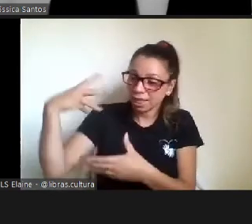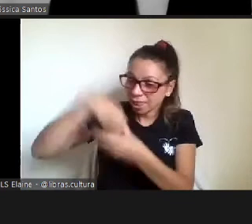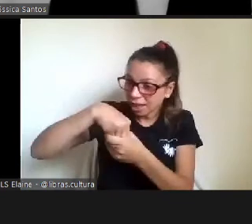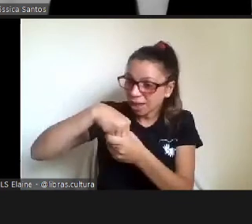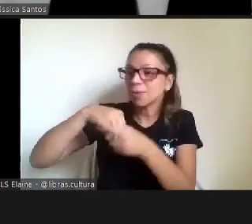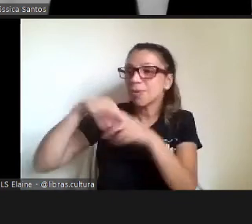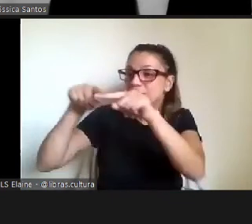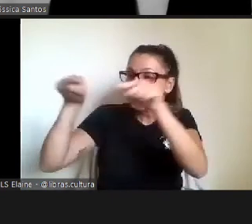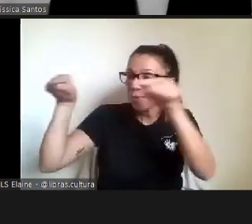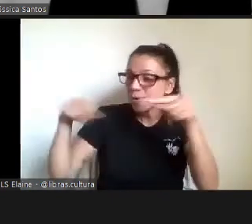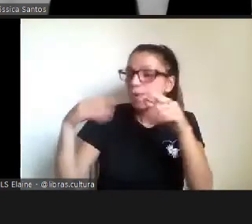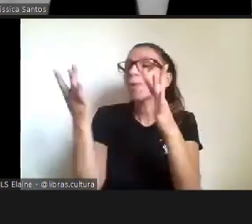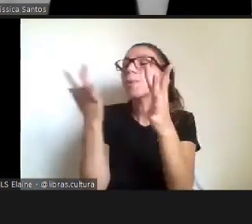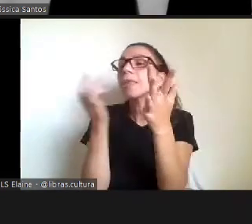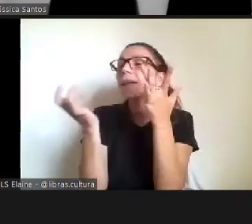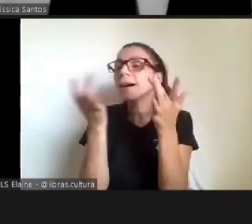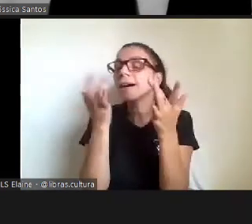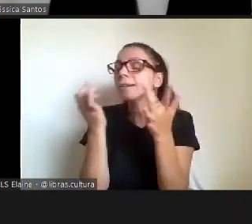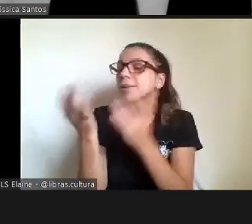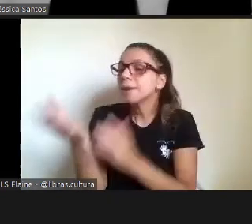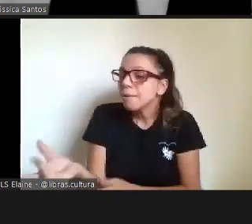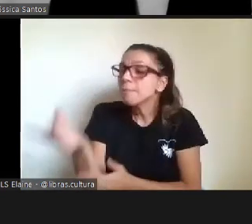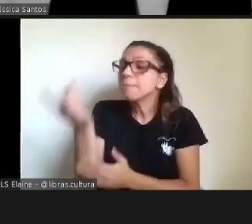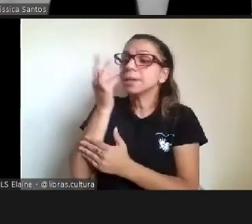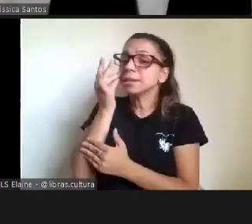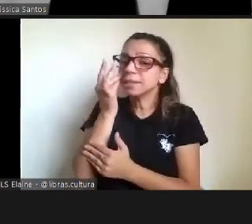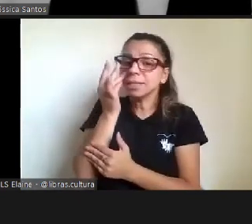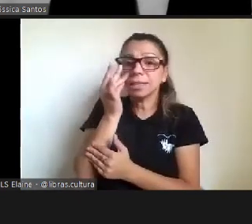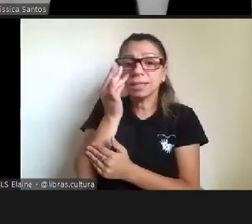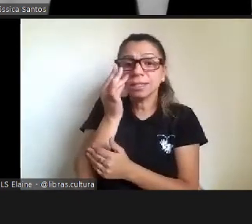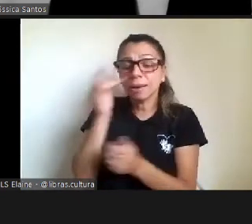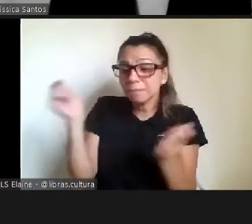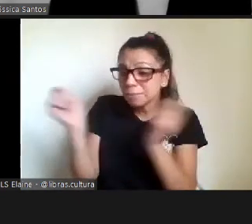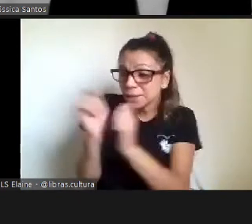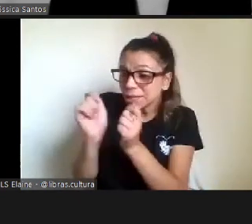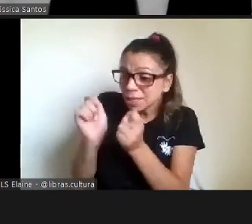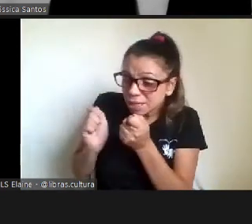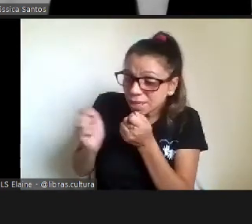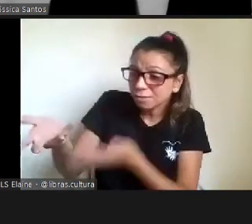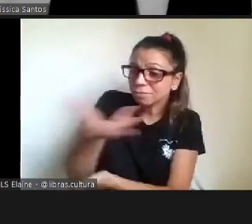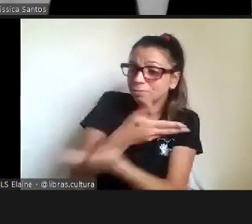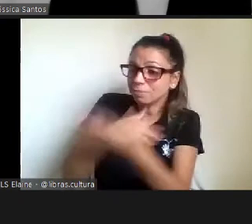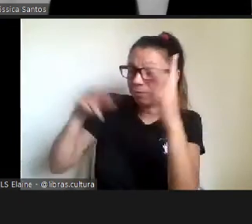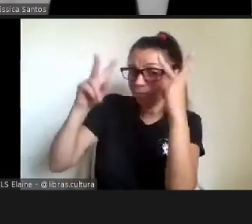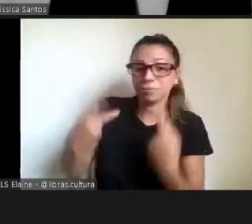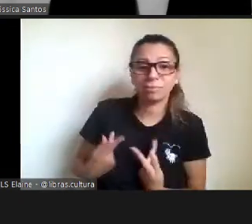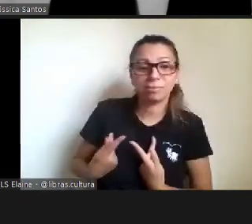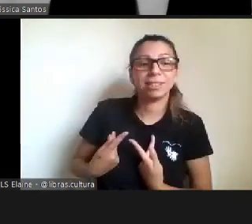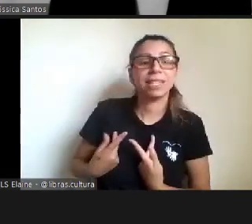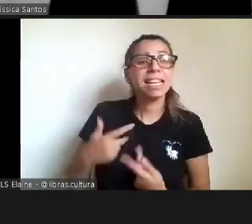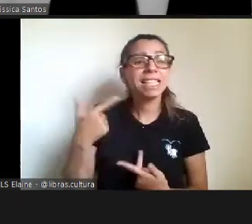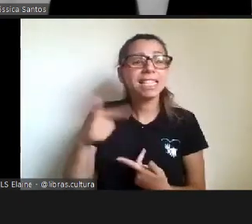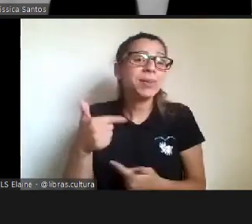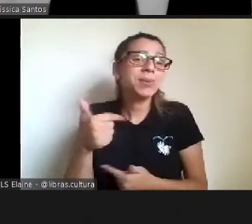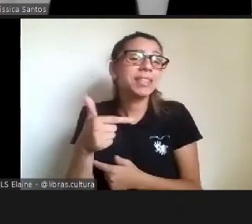presença, para mim, o teatro é a representação do humano. Sem isso, não tem humanidade.